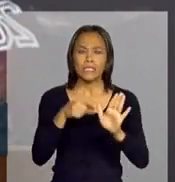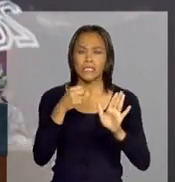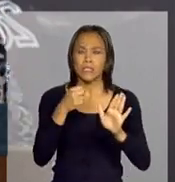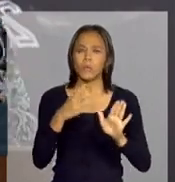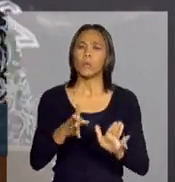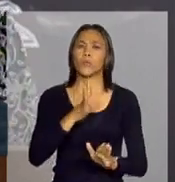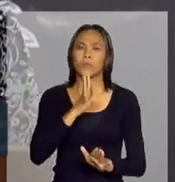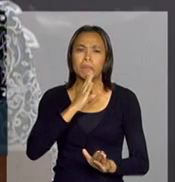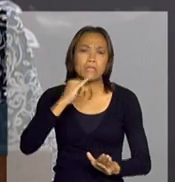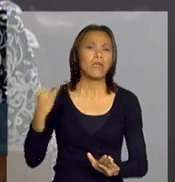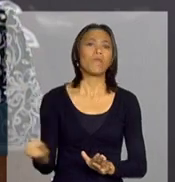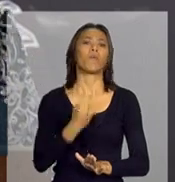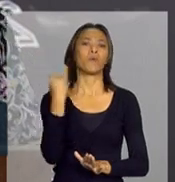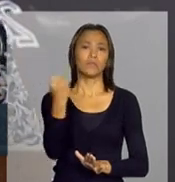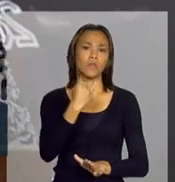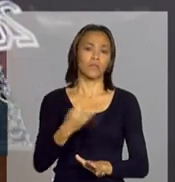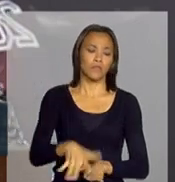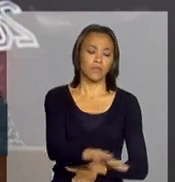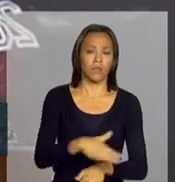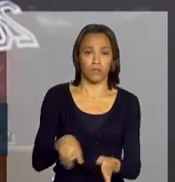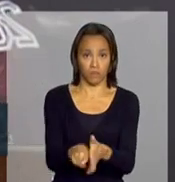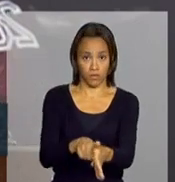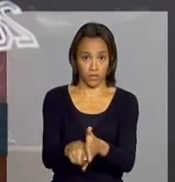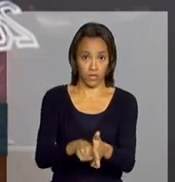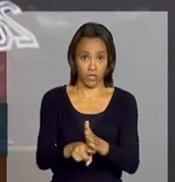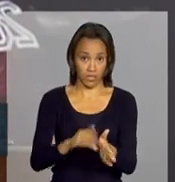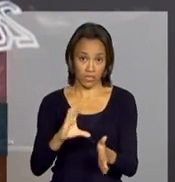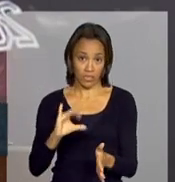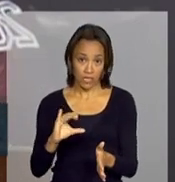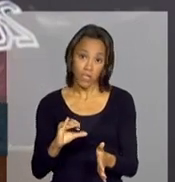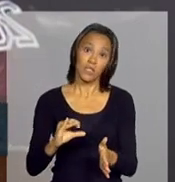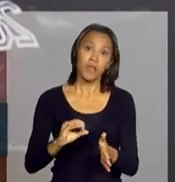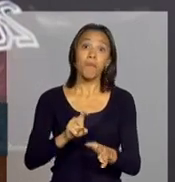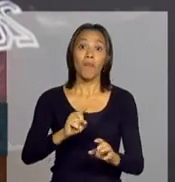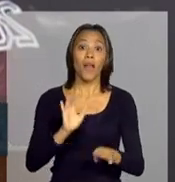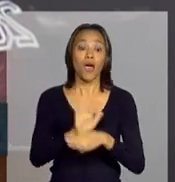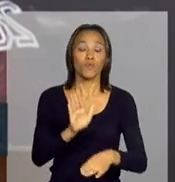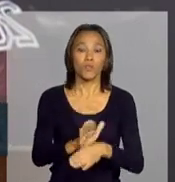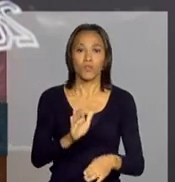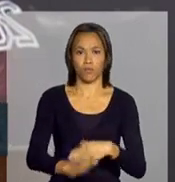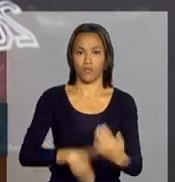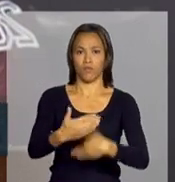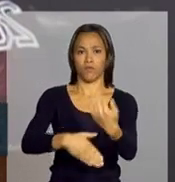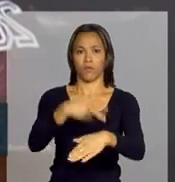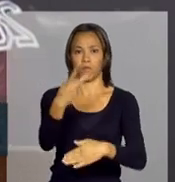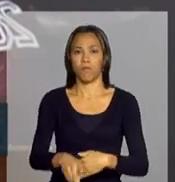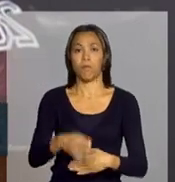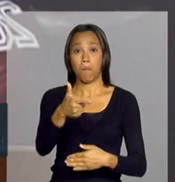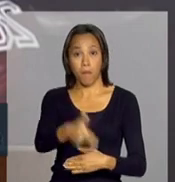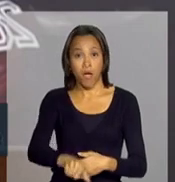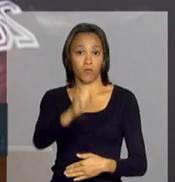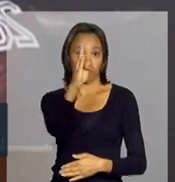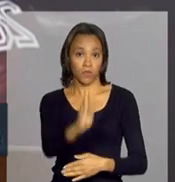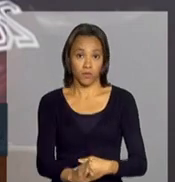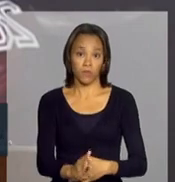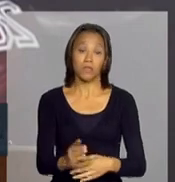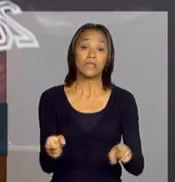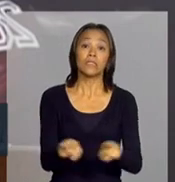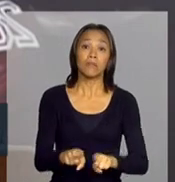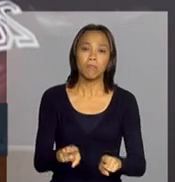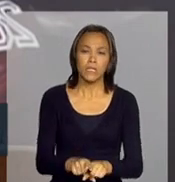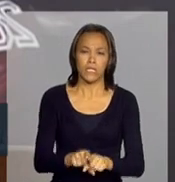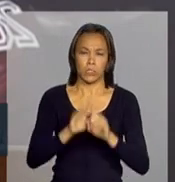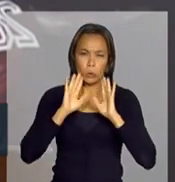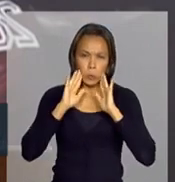importância da pesquisa científica para construção de um Brasil mais ido a